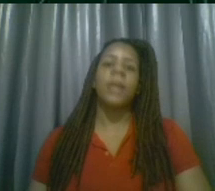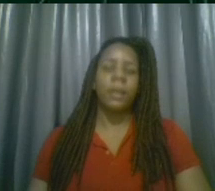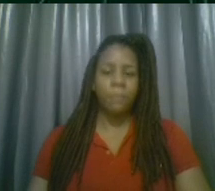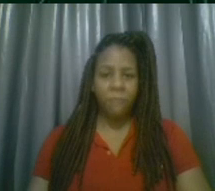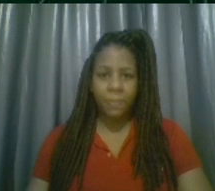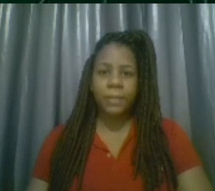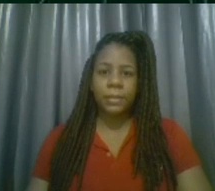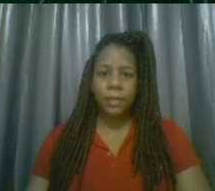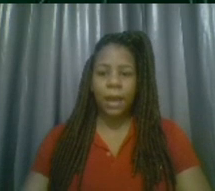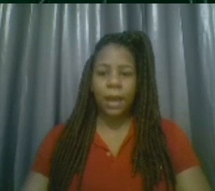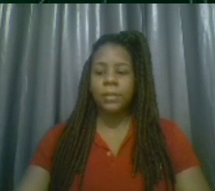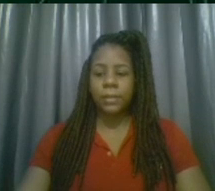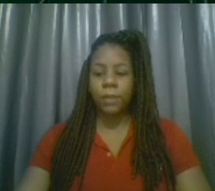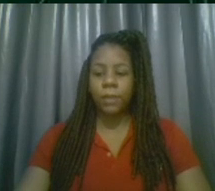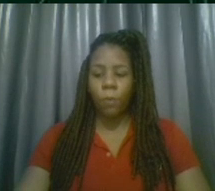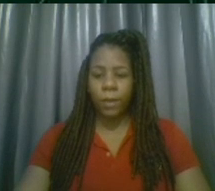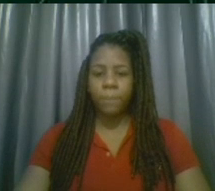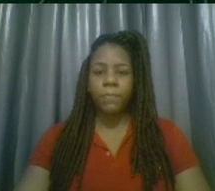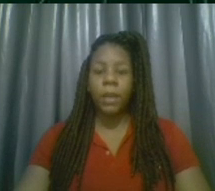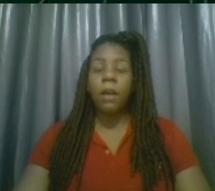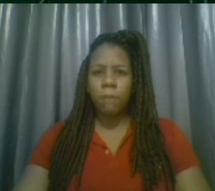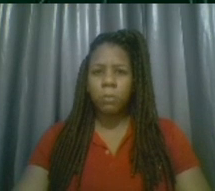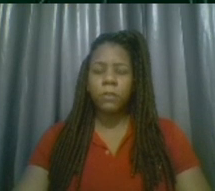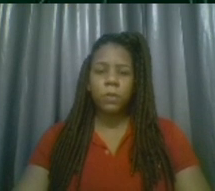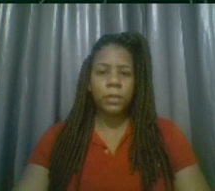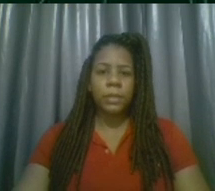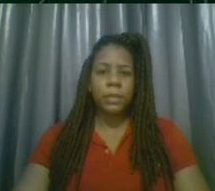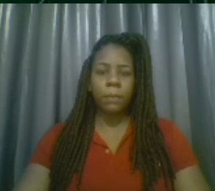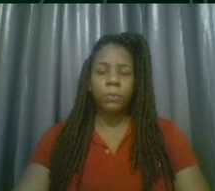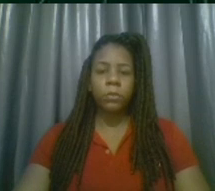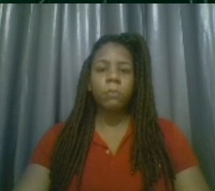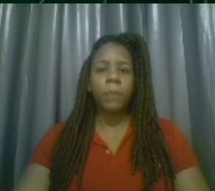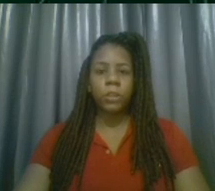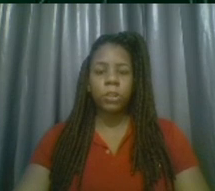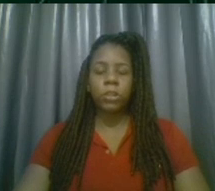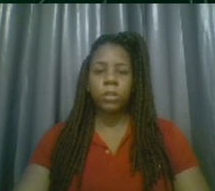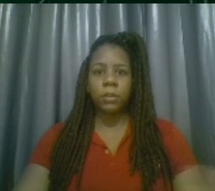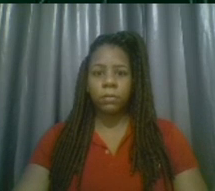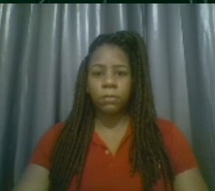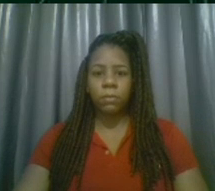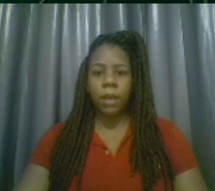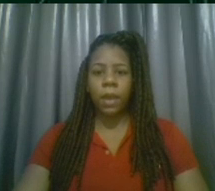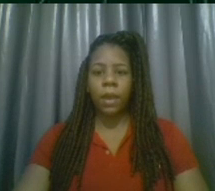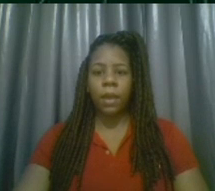i, ele vai precisar ser com o i. Vamos ver os exemplos para a gente